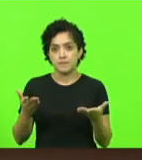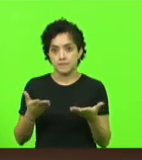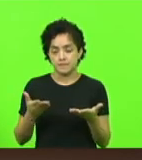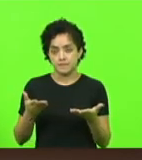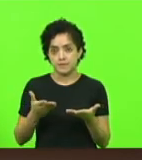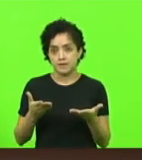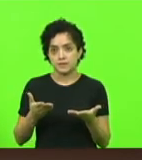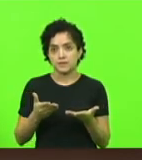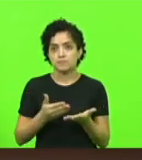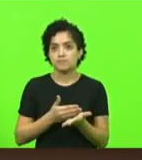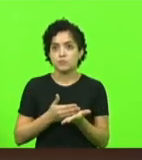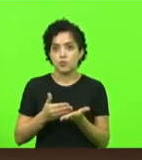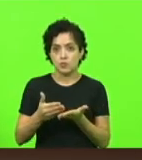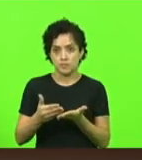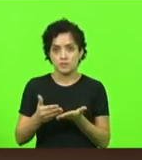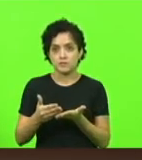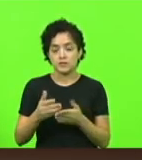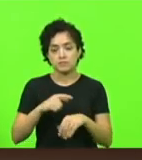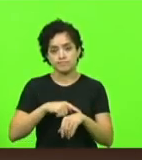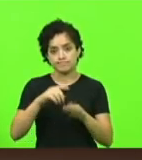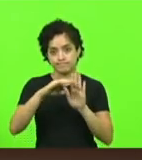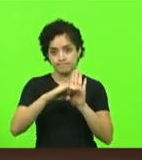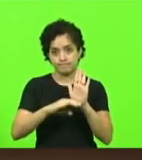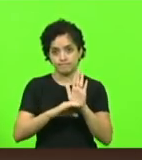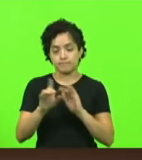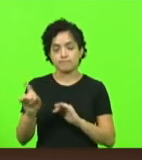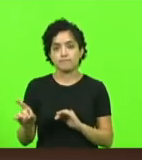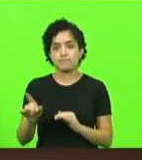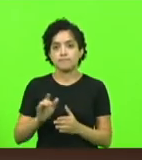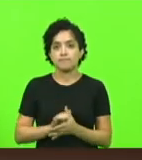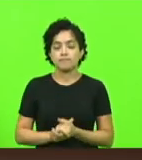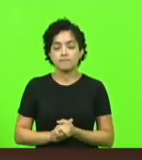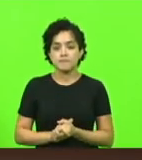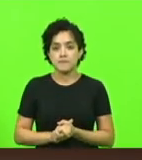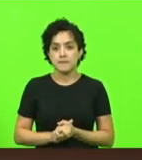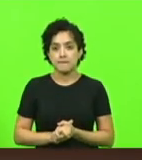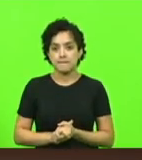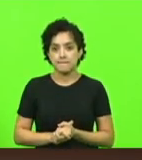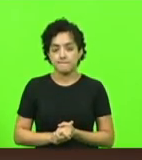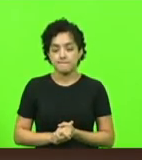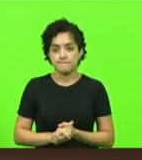o nossa ordem do dia. Obrigado, deputado.